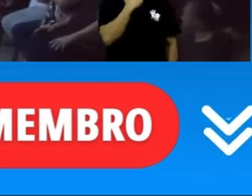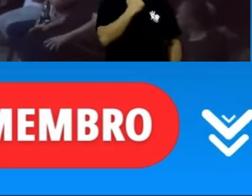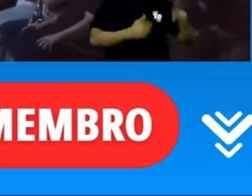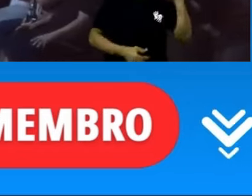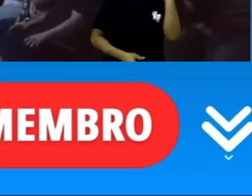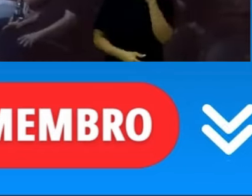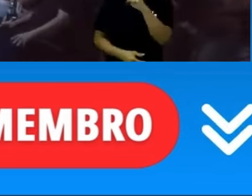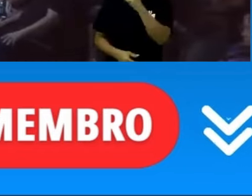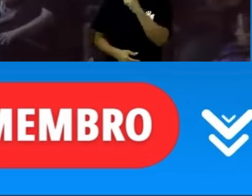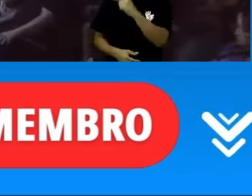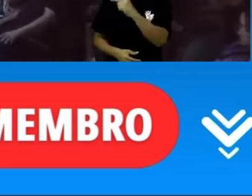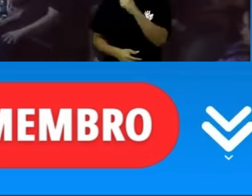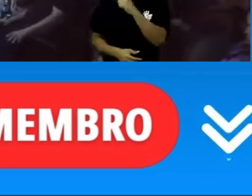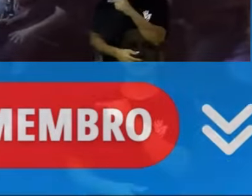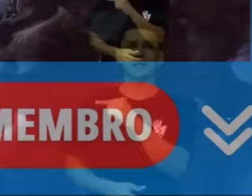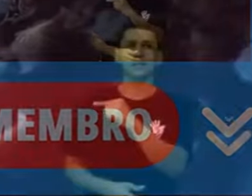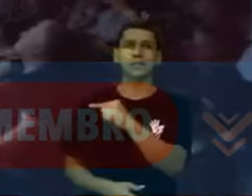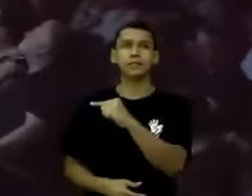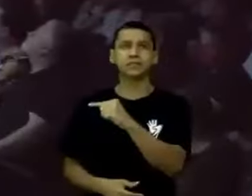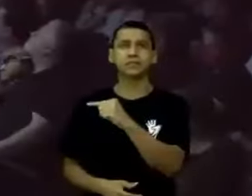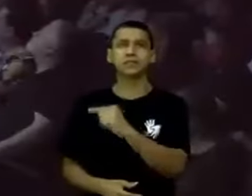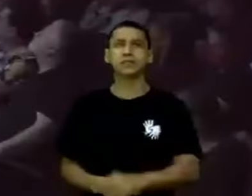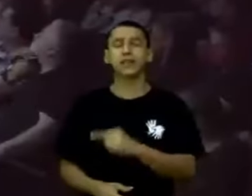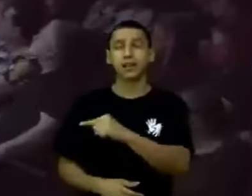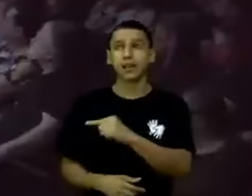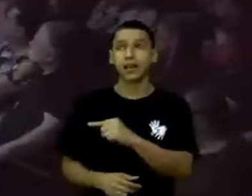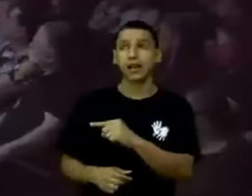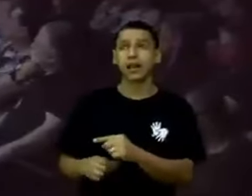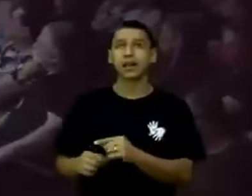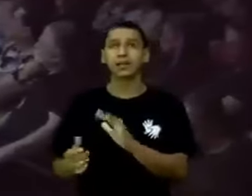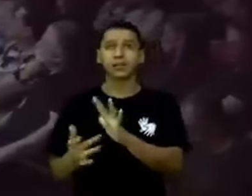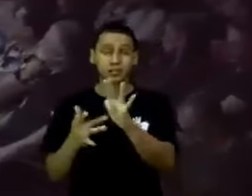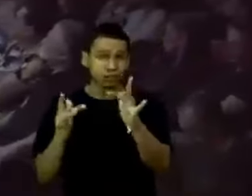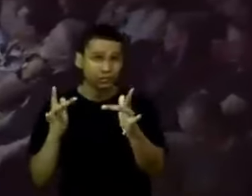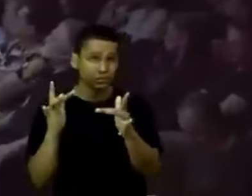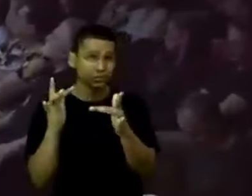minha terra, o Deus da gente faz acontecer.